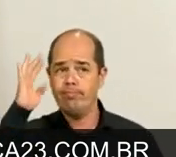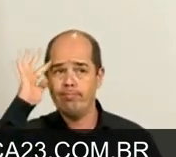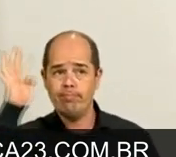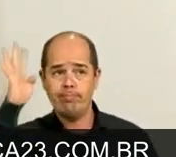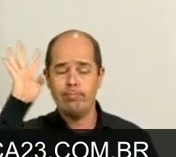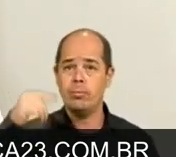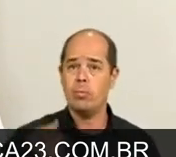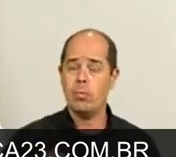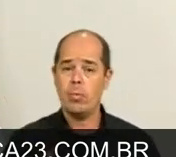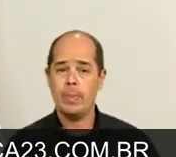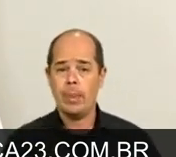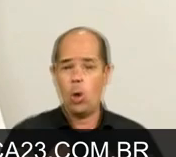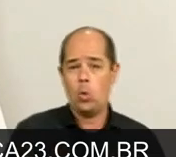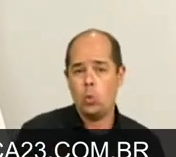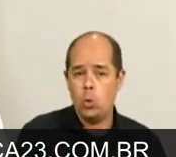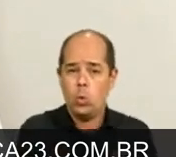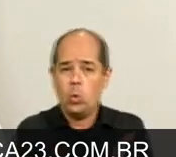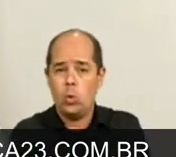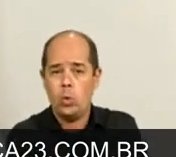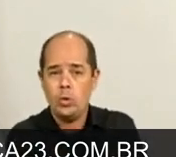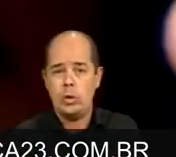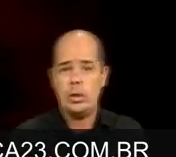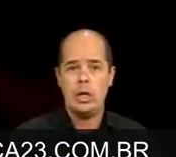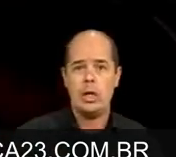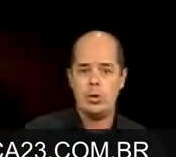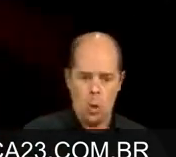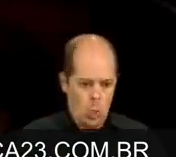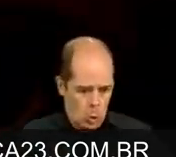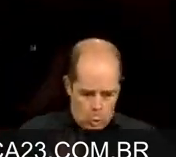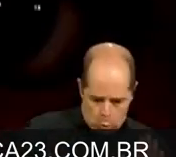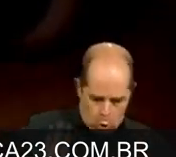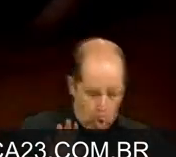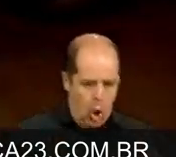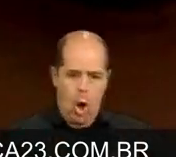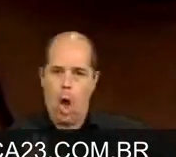um comportamento que a gente considera até obsessivo.